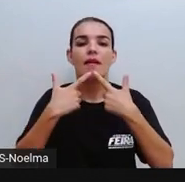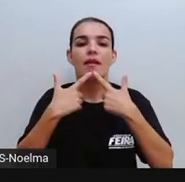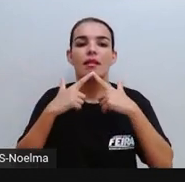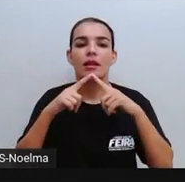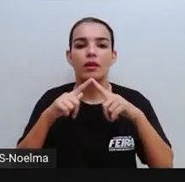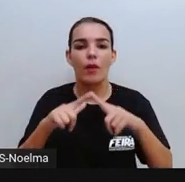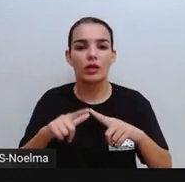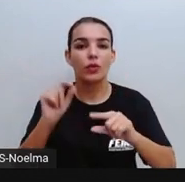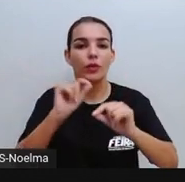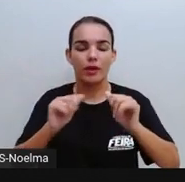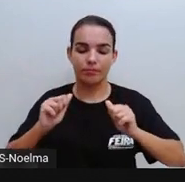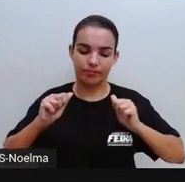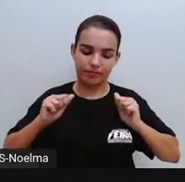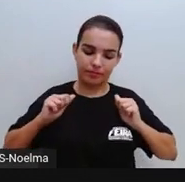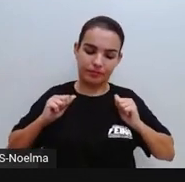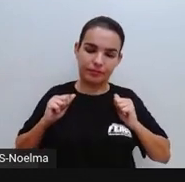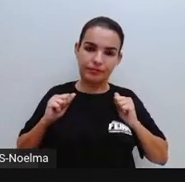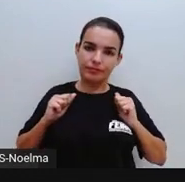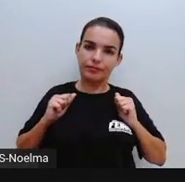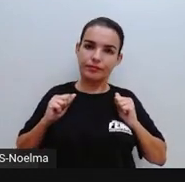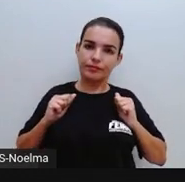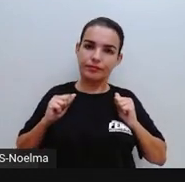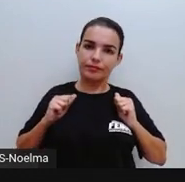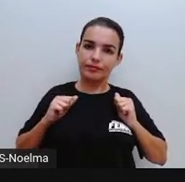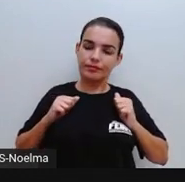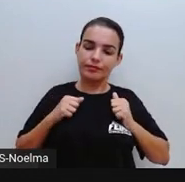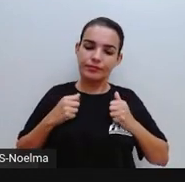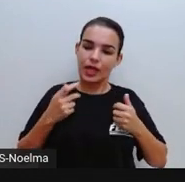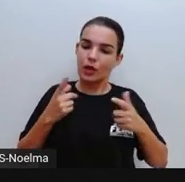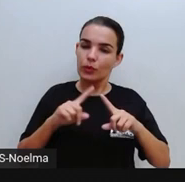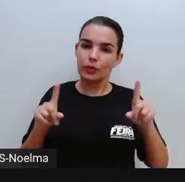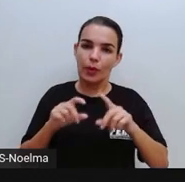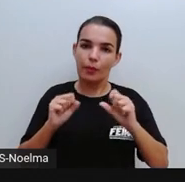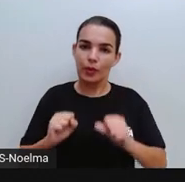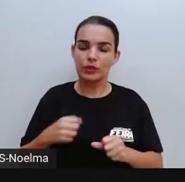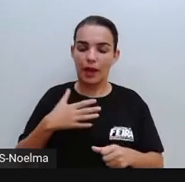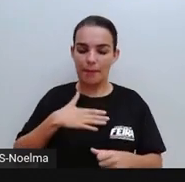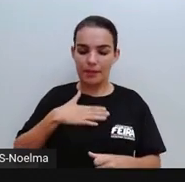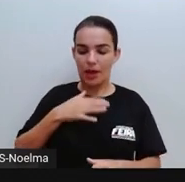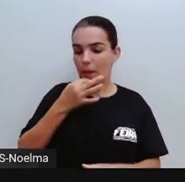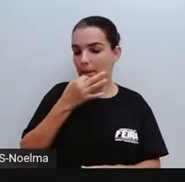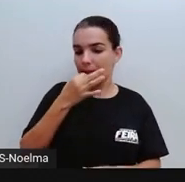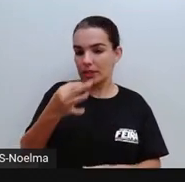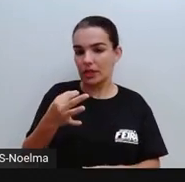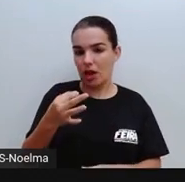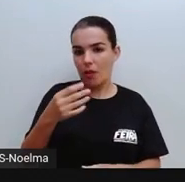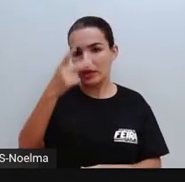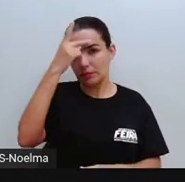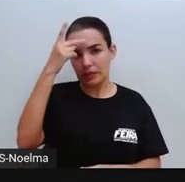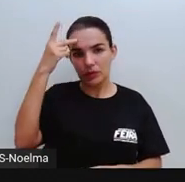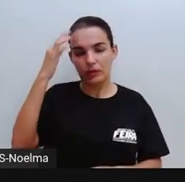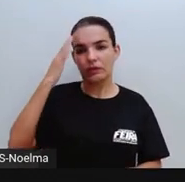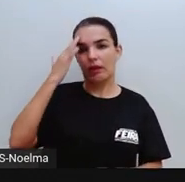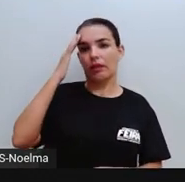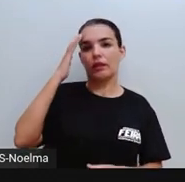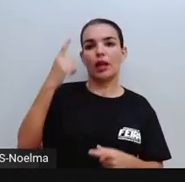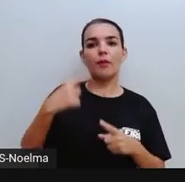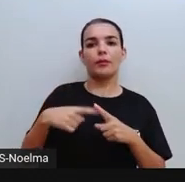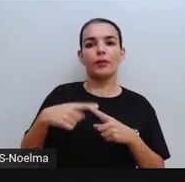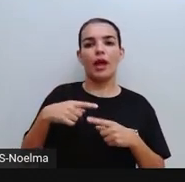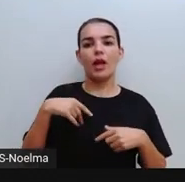impessoal ou seja não deixar que a minha opinião apareça Limpo público porque